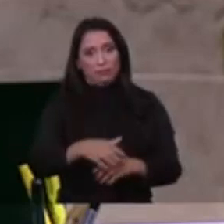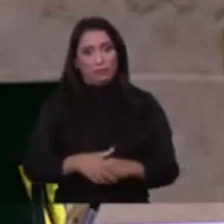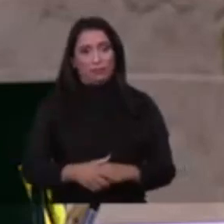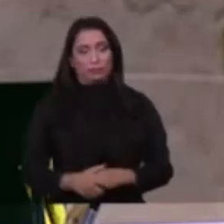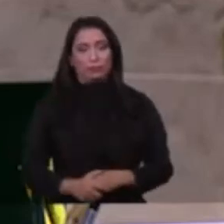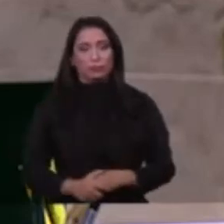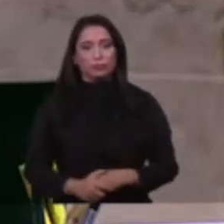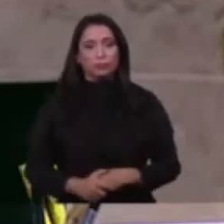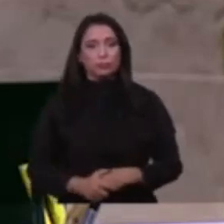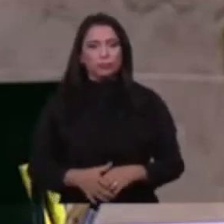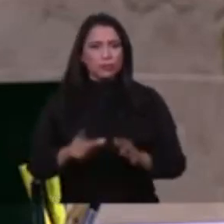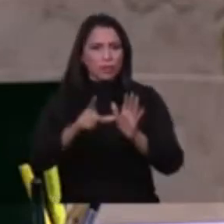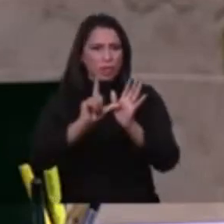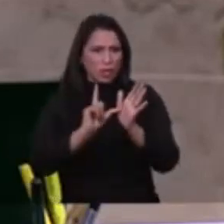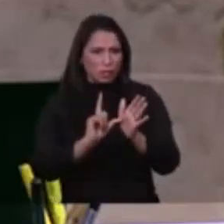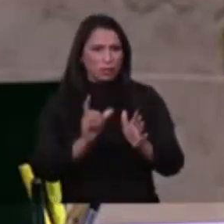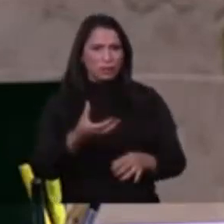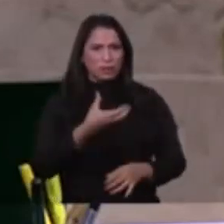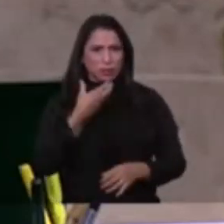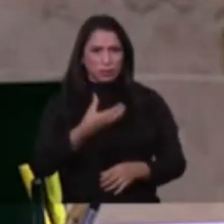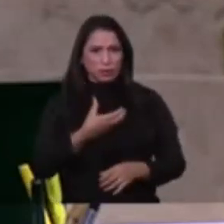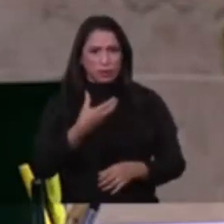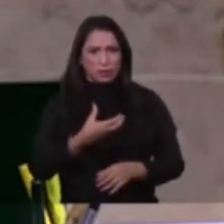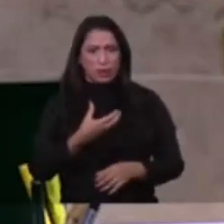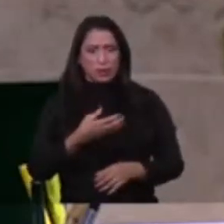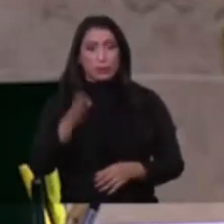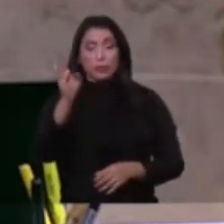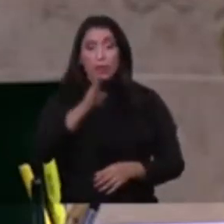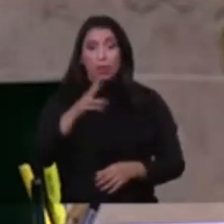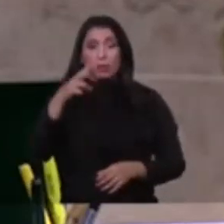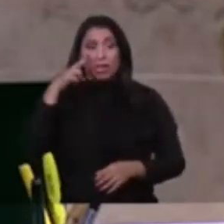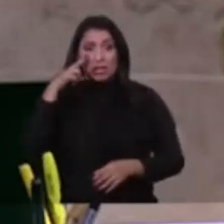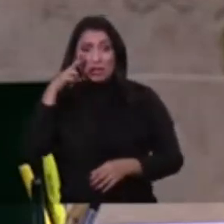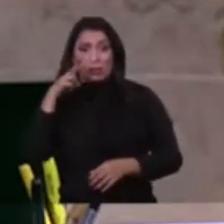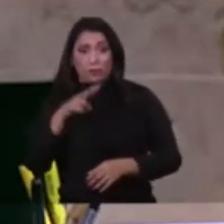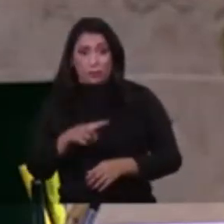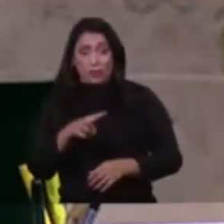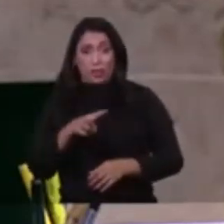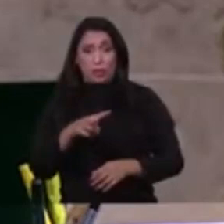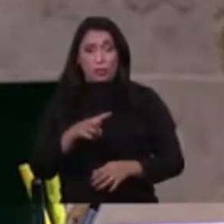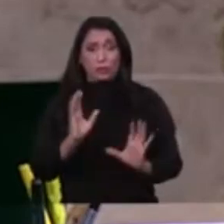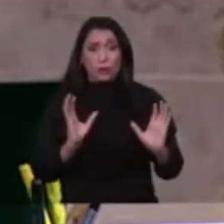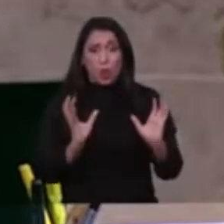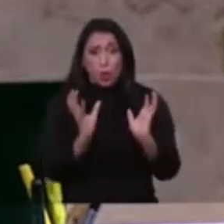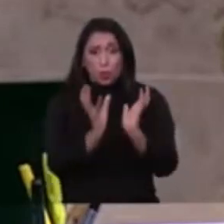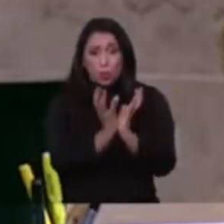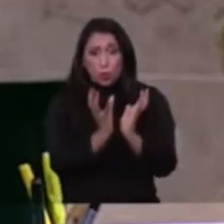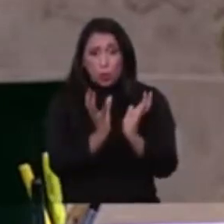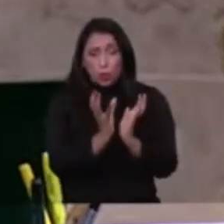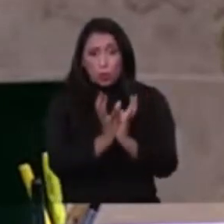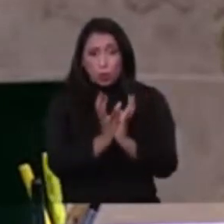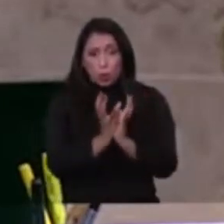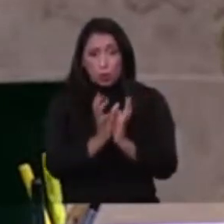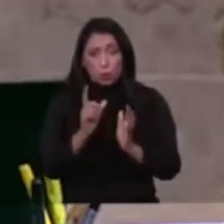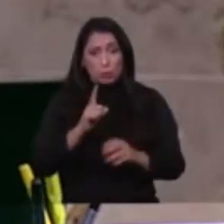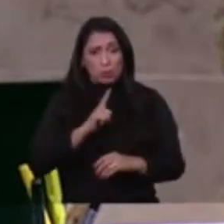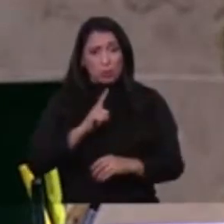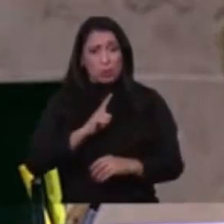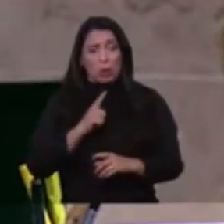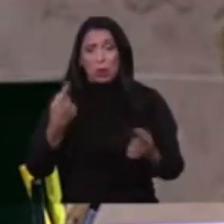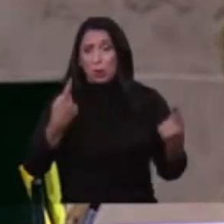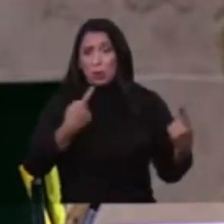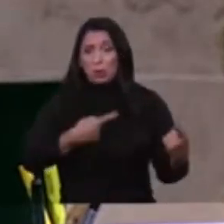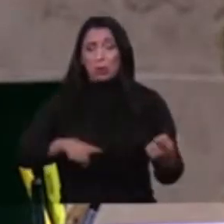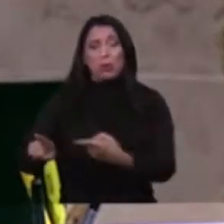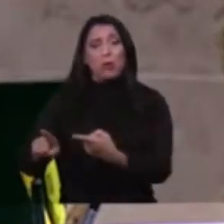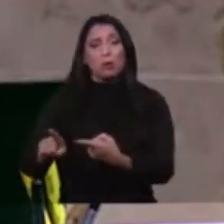Poucos dias antes do Natal, a nação testemunhou mais uma ação típica de grupos extremistas e paralegais: